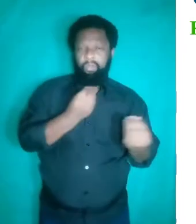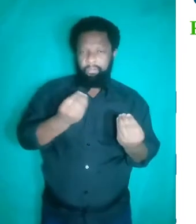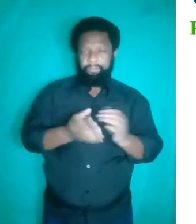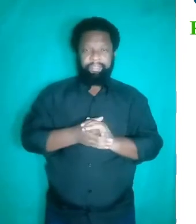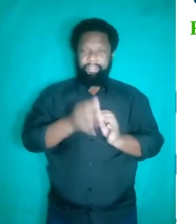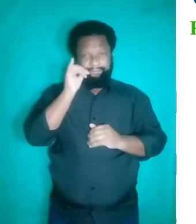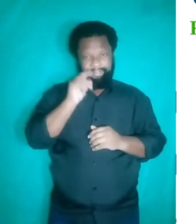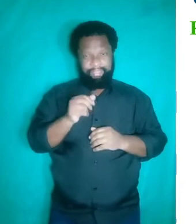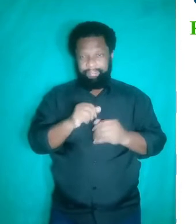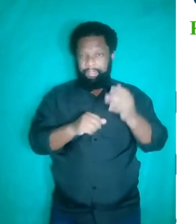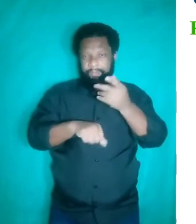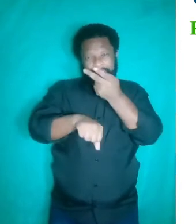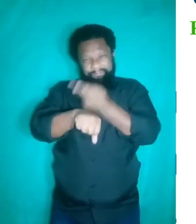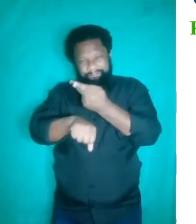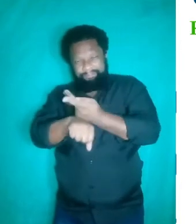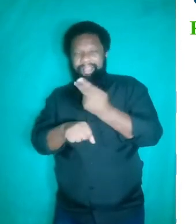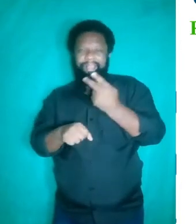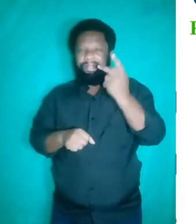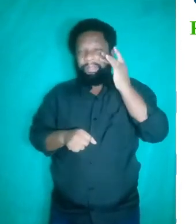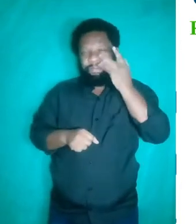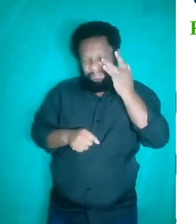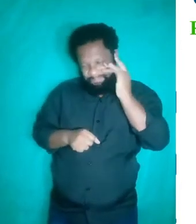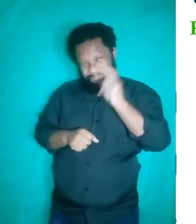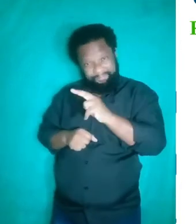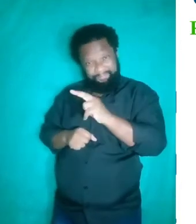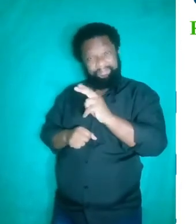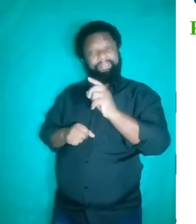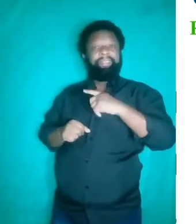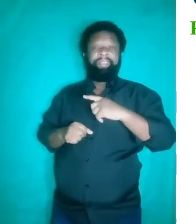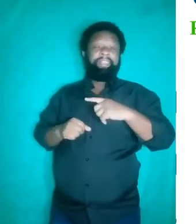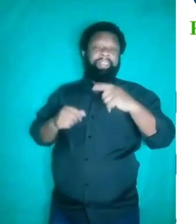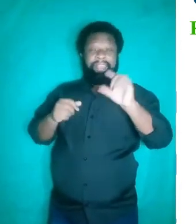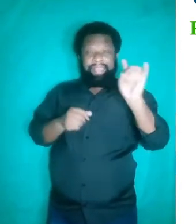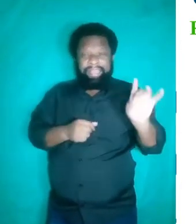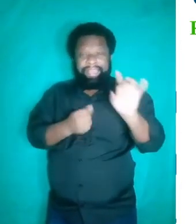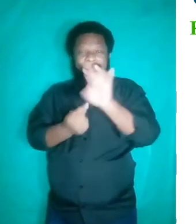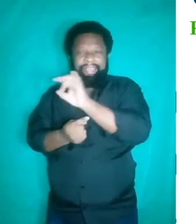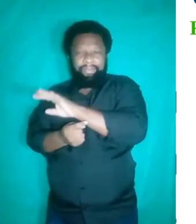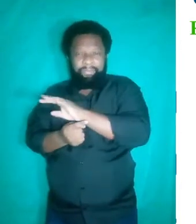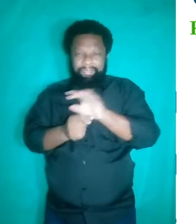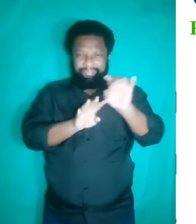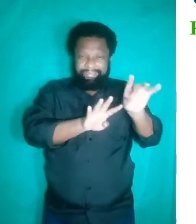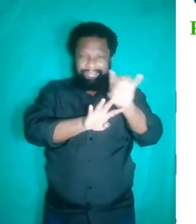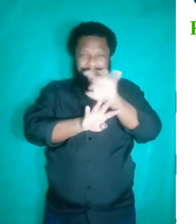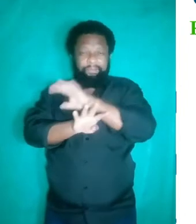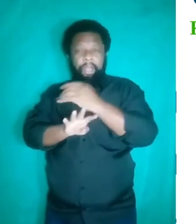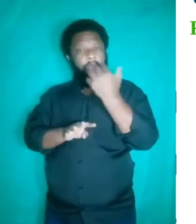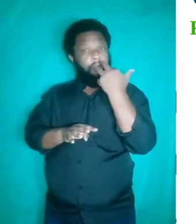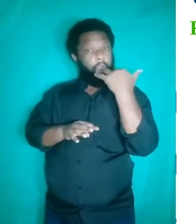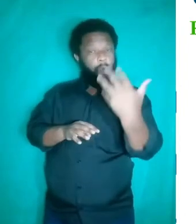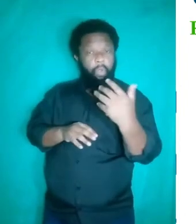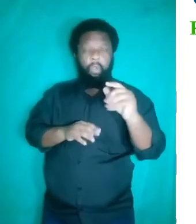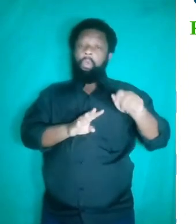gente tem como início aqui o dourado e o prateado, que não está bem caracterizado aqui, mas é dourado e prateado. E cada uma dessas barrinhas, cada uma